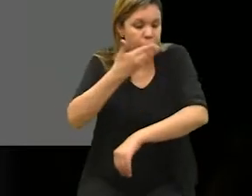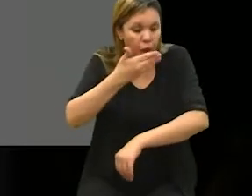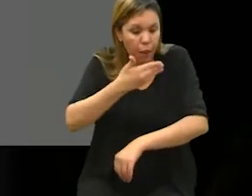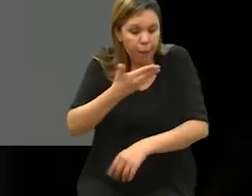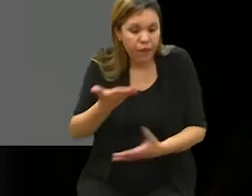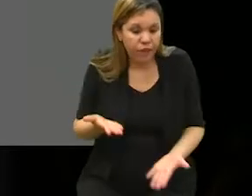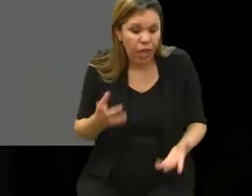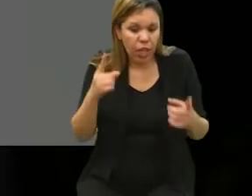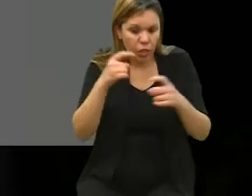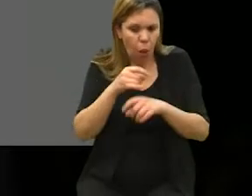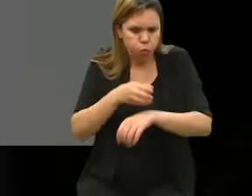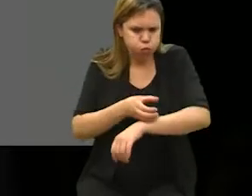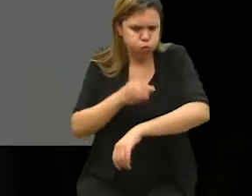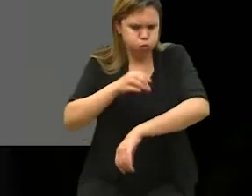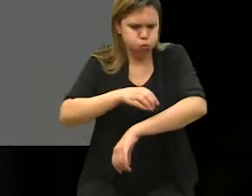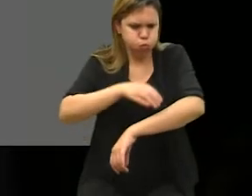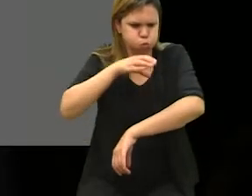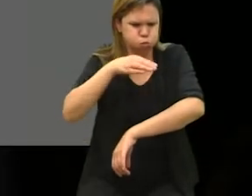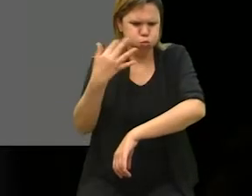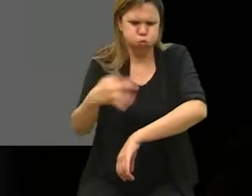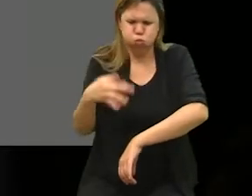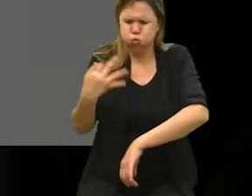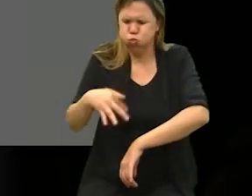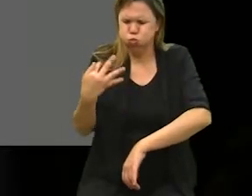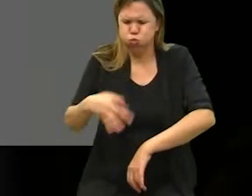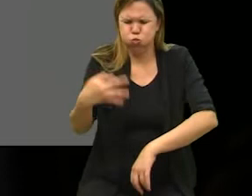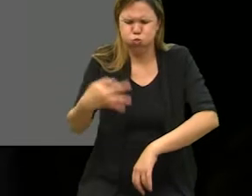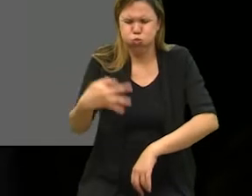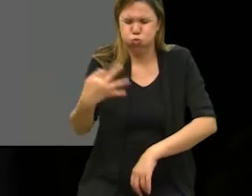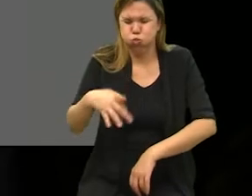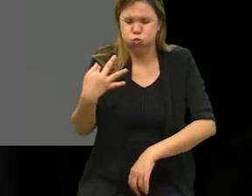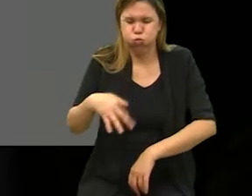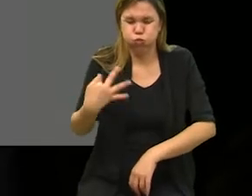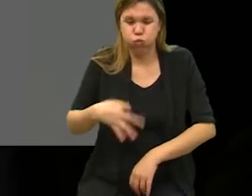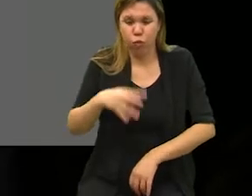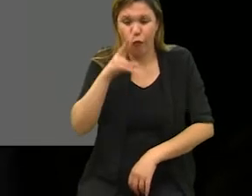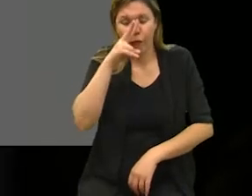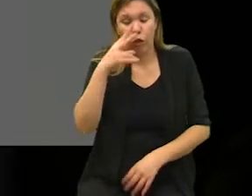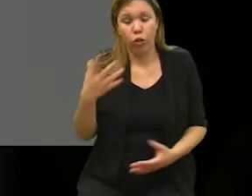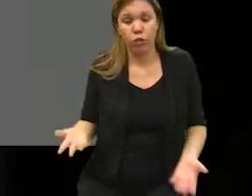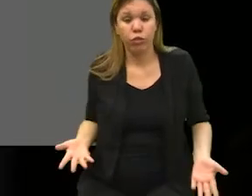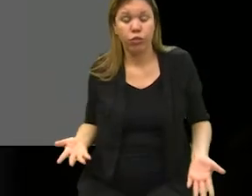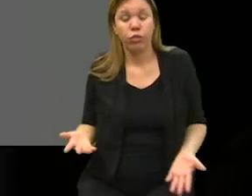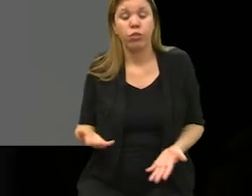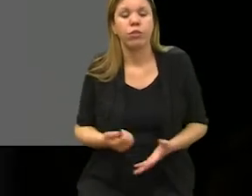gente vai ser difícil ver, mas vai ter um inchaço no local, a dor é muito intensa no local, ok?